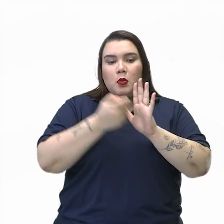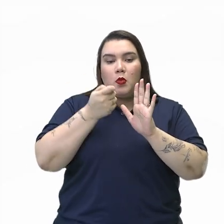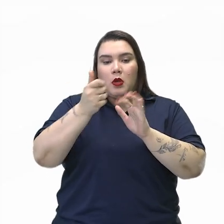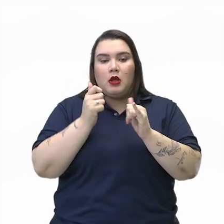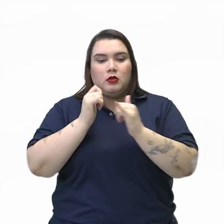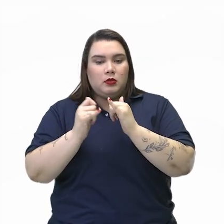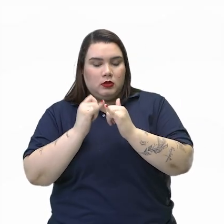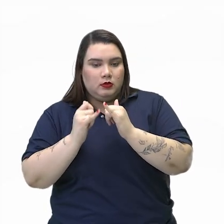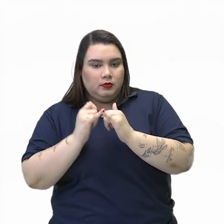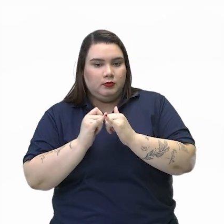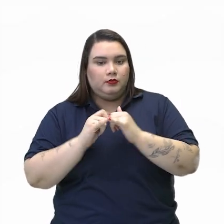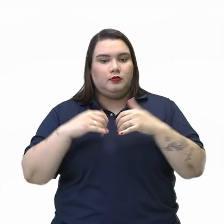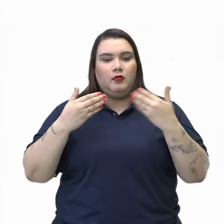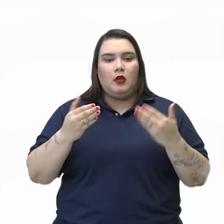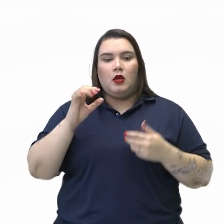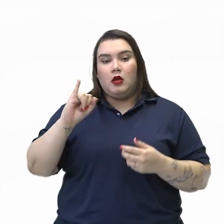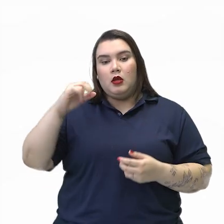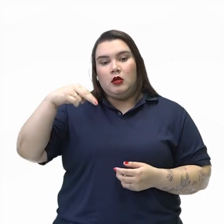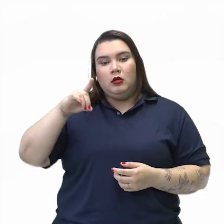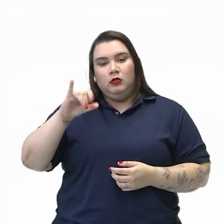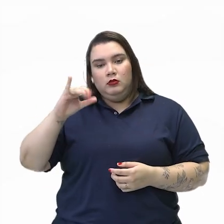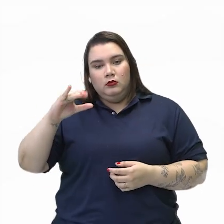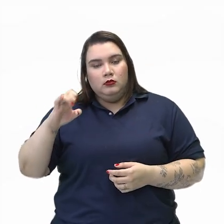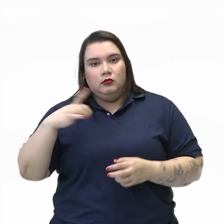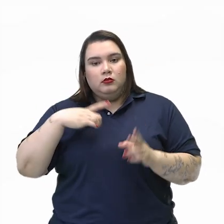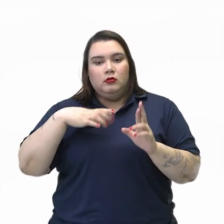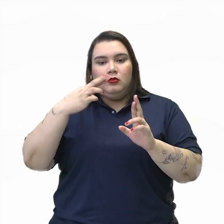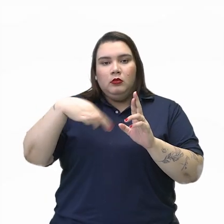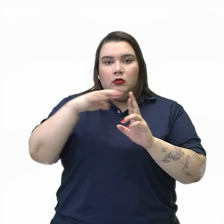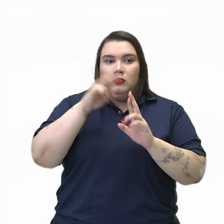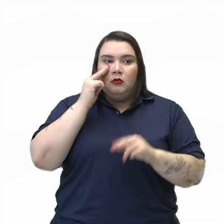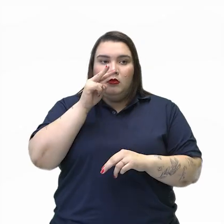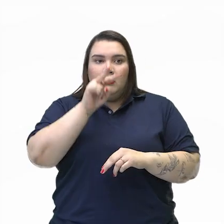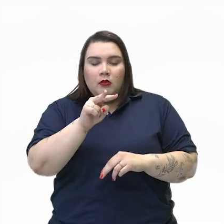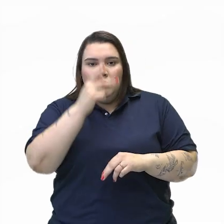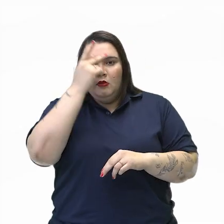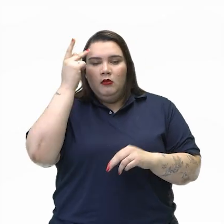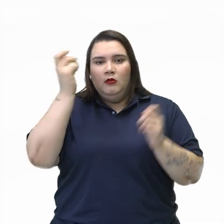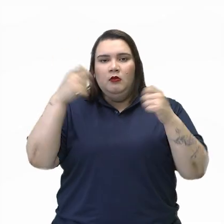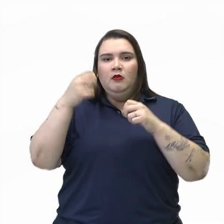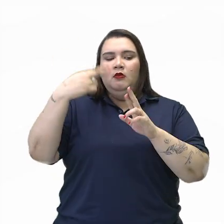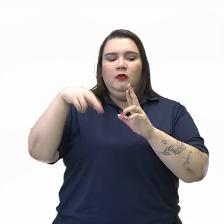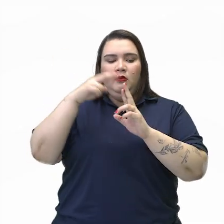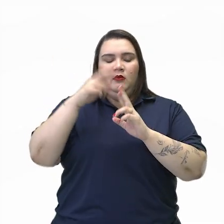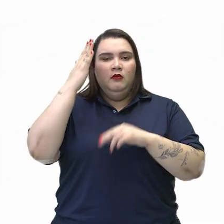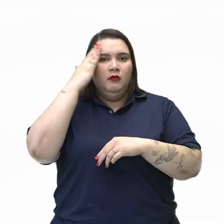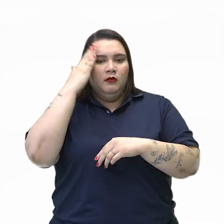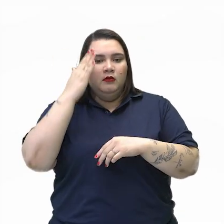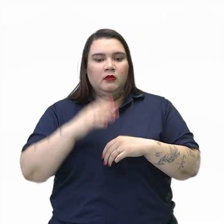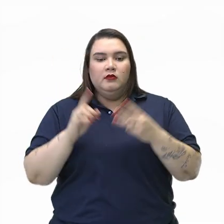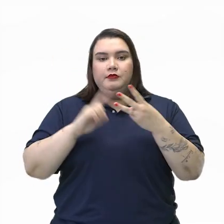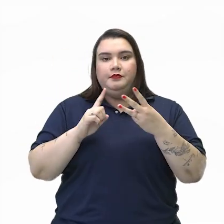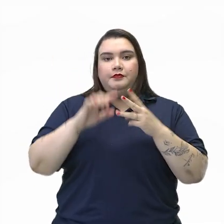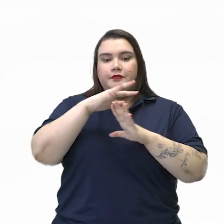do índice, eu vou trazer uma referência que visualmente alguém já vai distinguir. E o